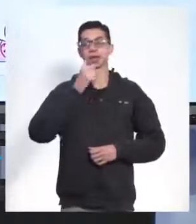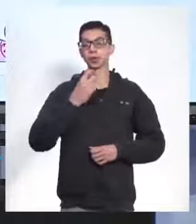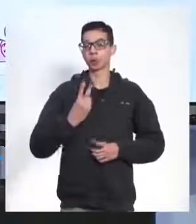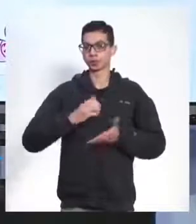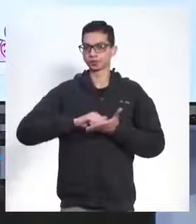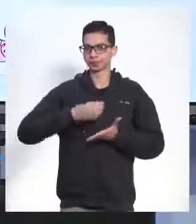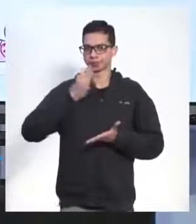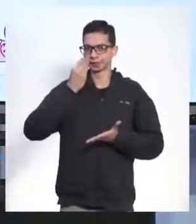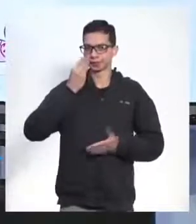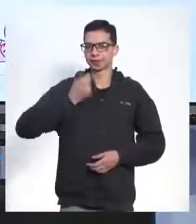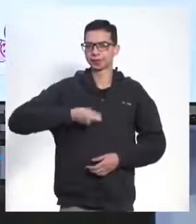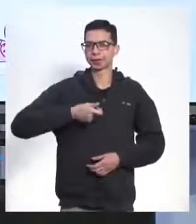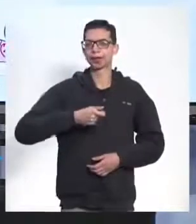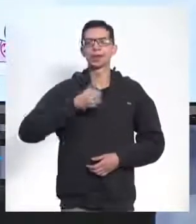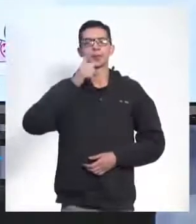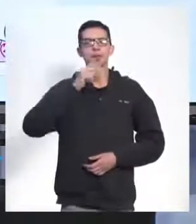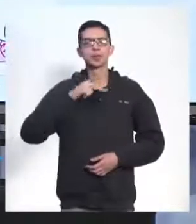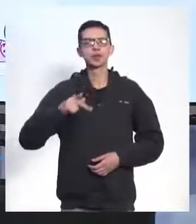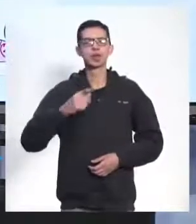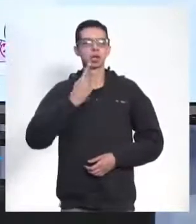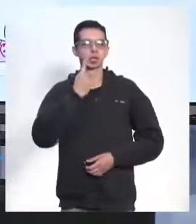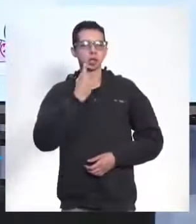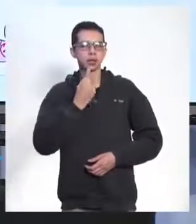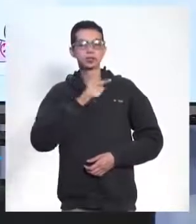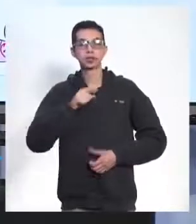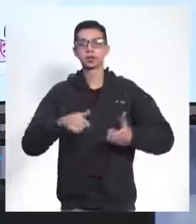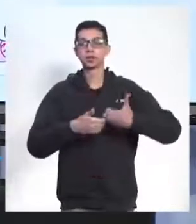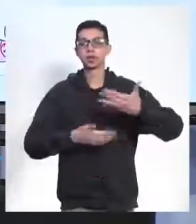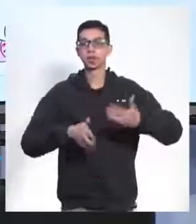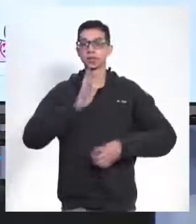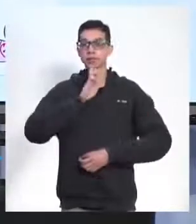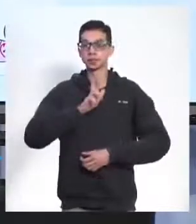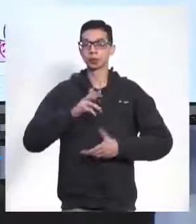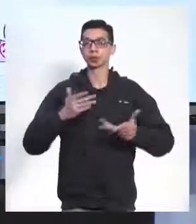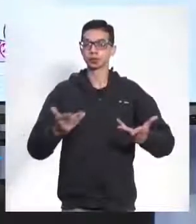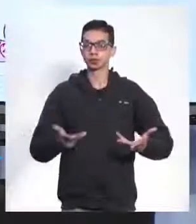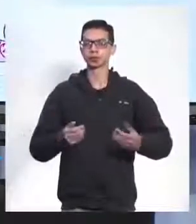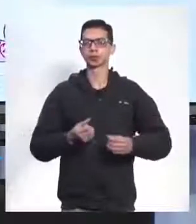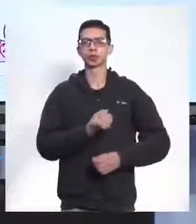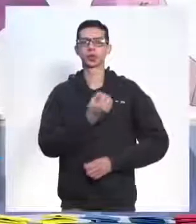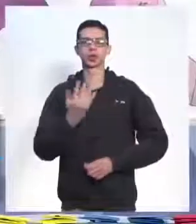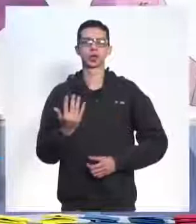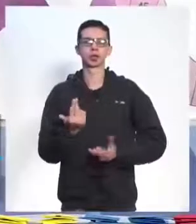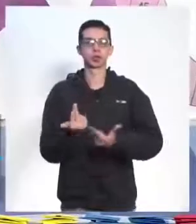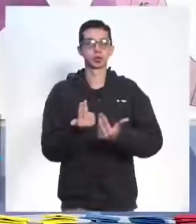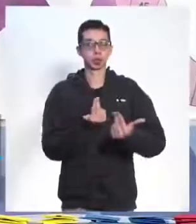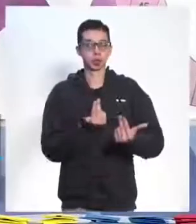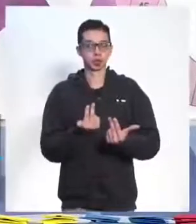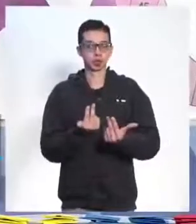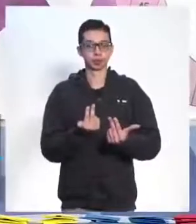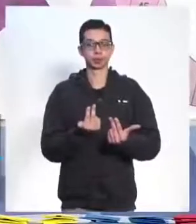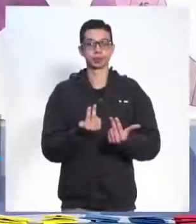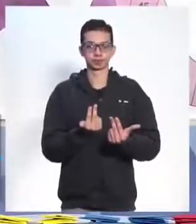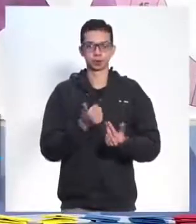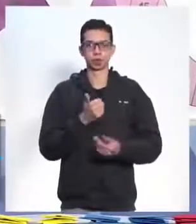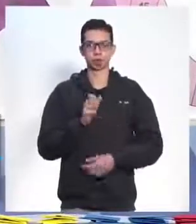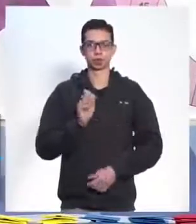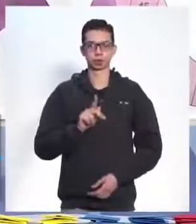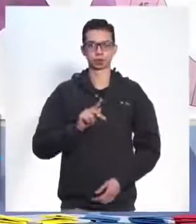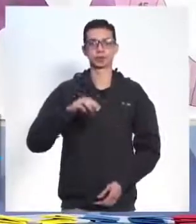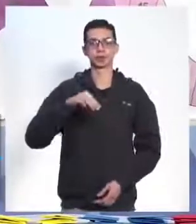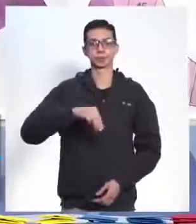vocês têm que colocar no chat, então, os múltiplos aí em comum, né, Ale? É essa a ideia. Eles têm que Múltiplos colocar em comum.